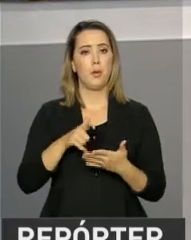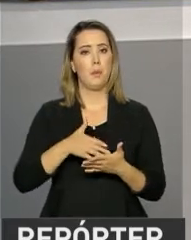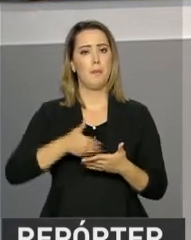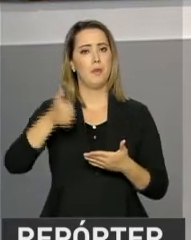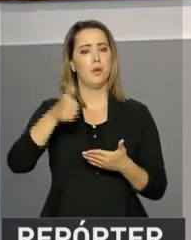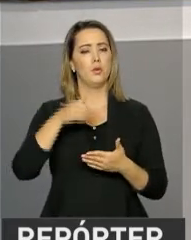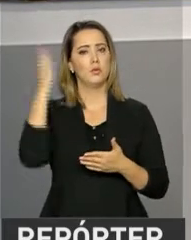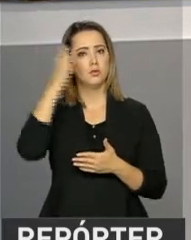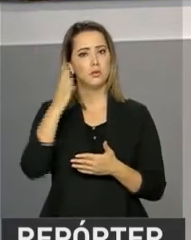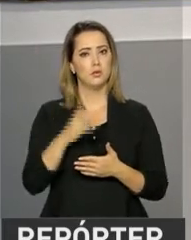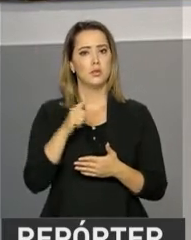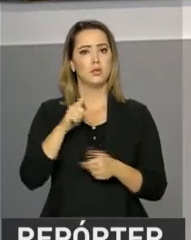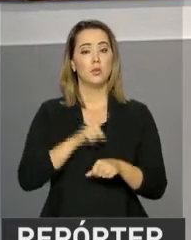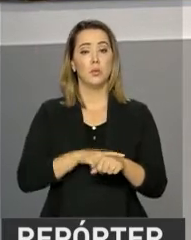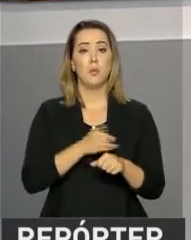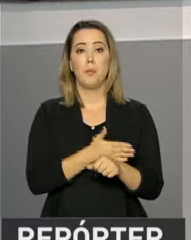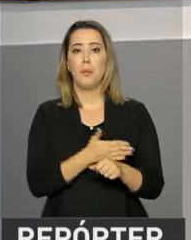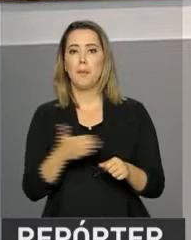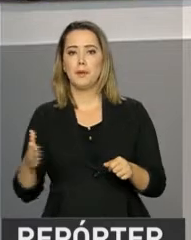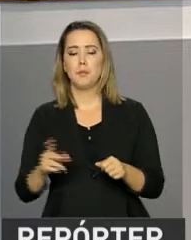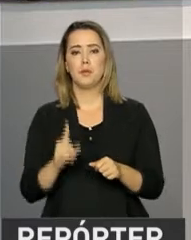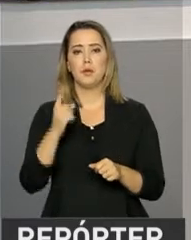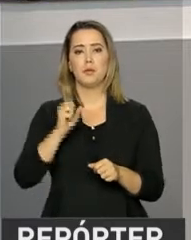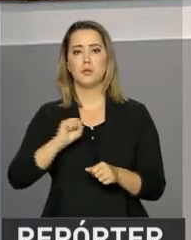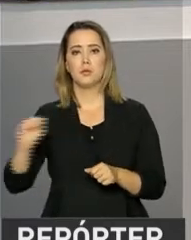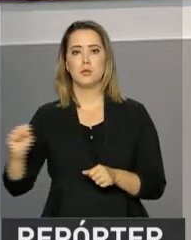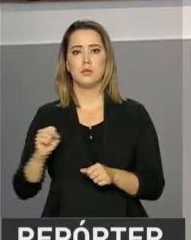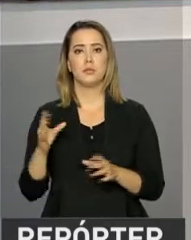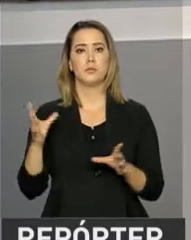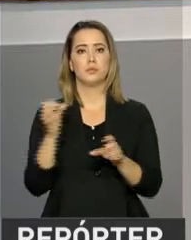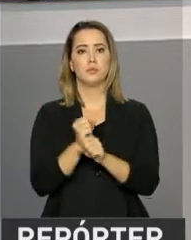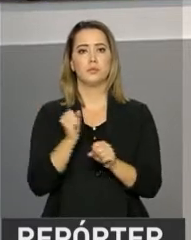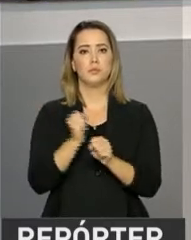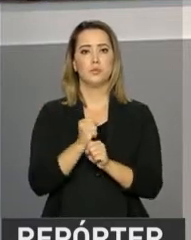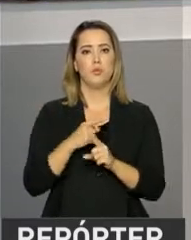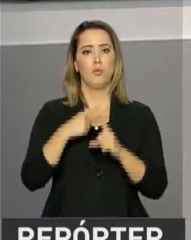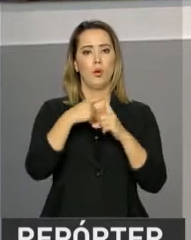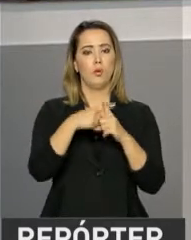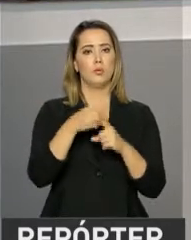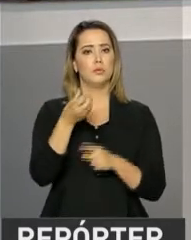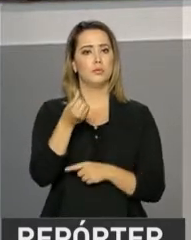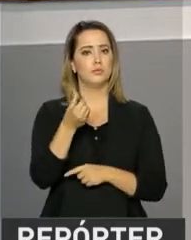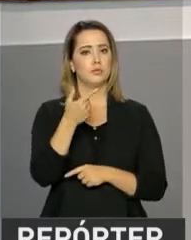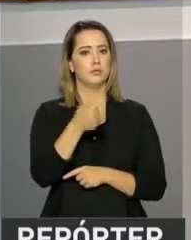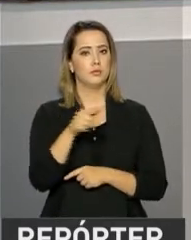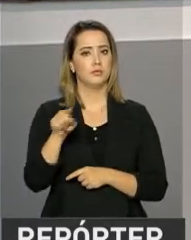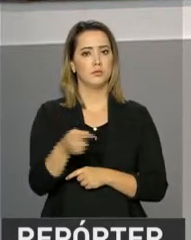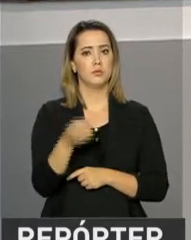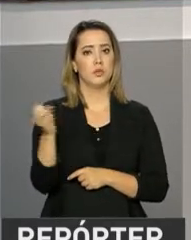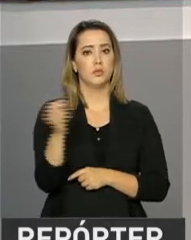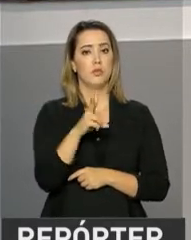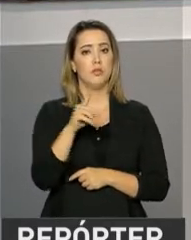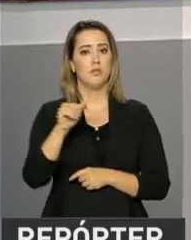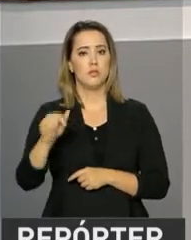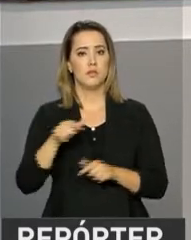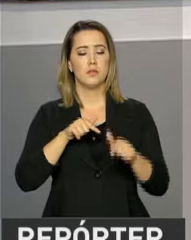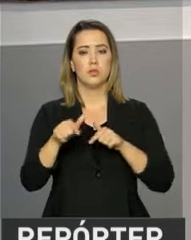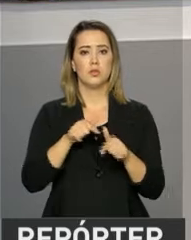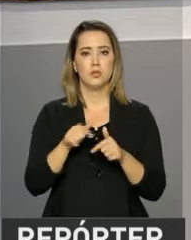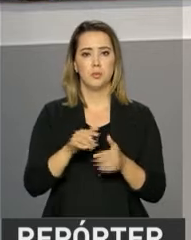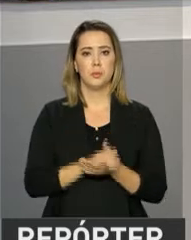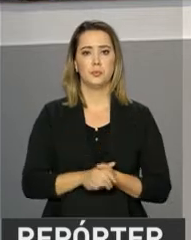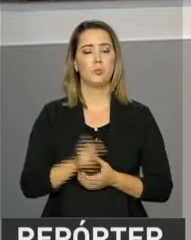no brasil no primeiro semestre o país registrou um saldo positivo de 67 mil novas vagas formais de trabalho